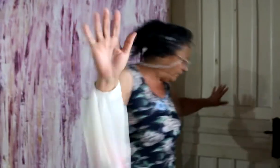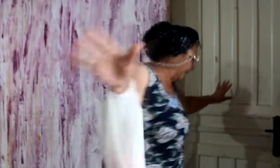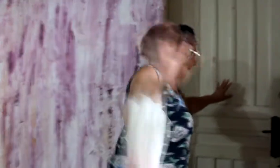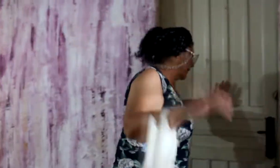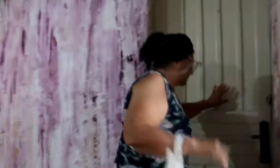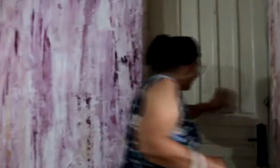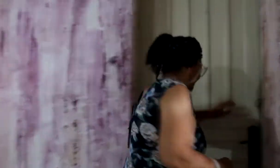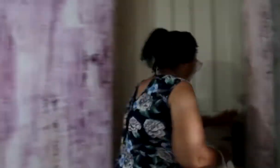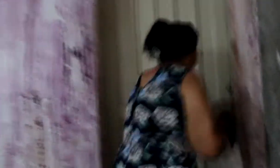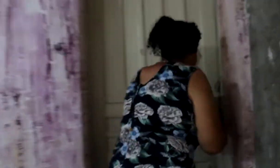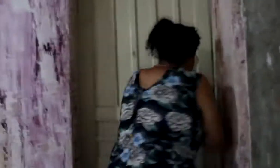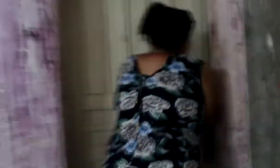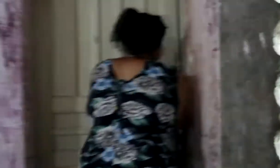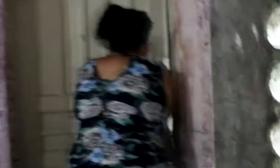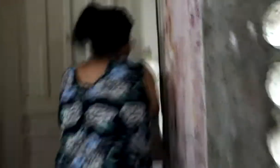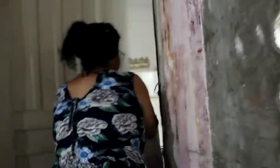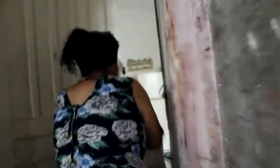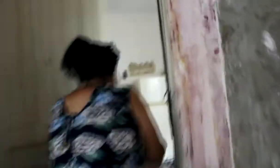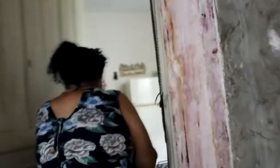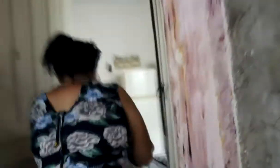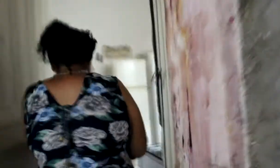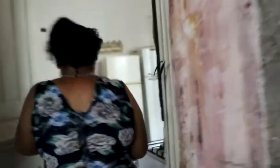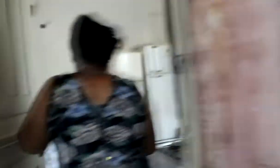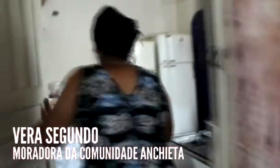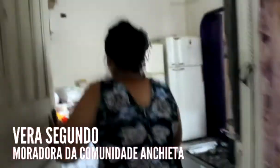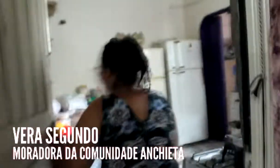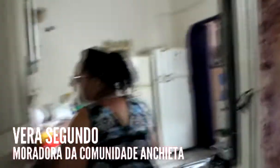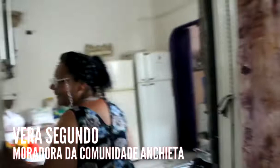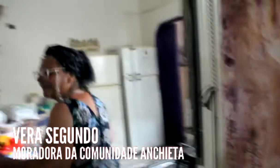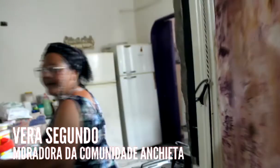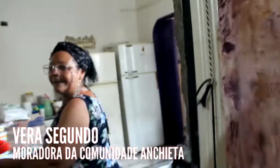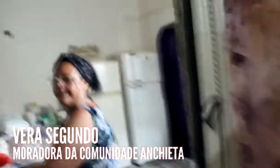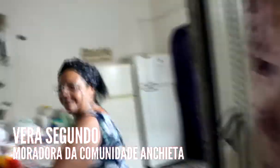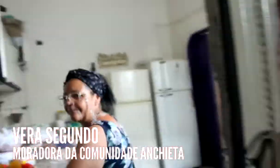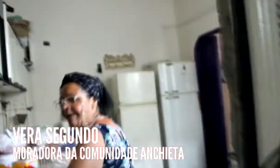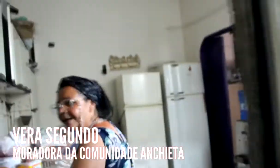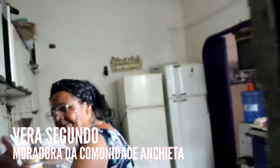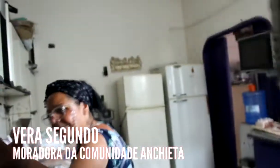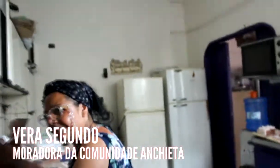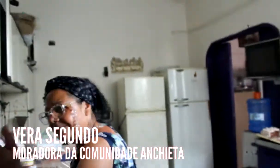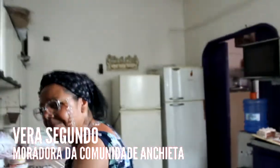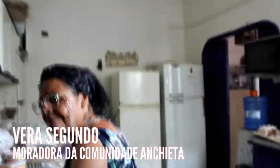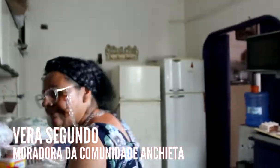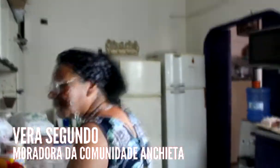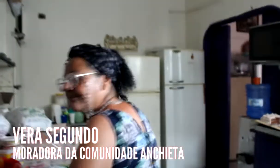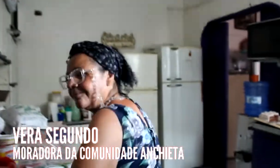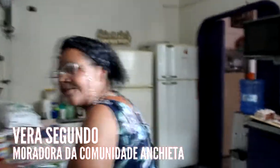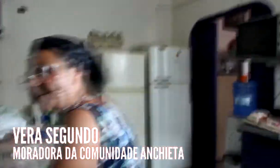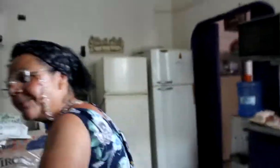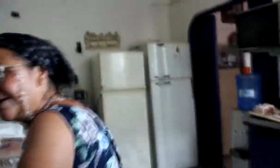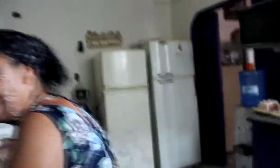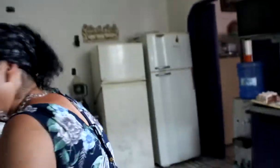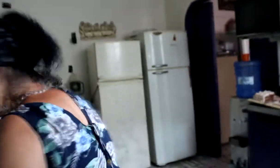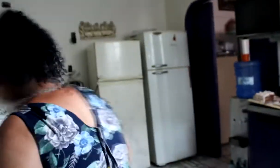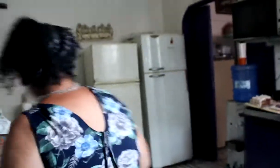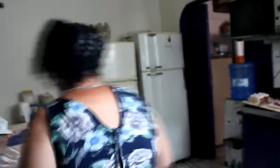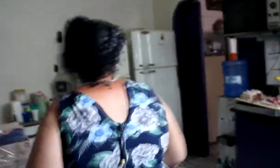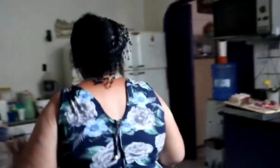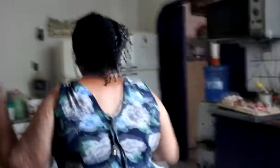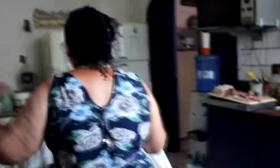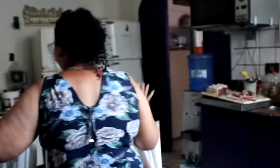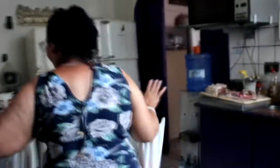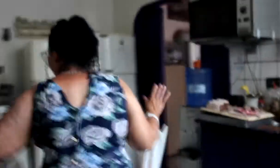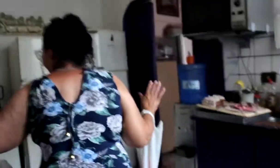a gente, realmente, a gente não sabe para onde a gente vai, né? Você vê, o bando já é velho, eu também,